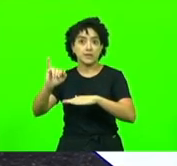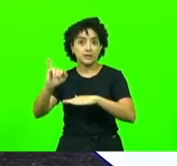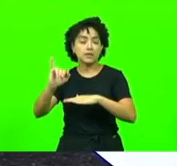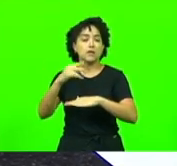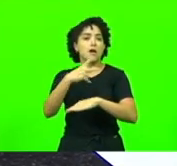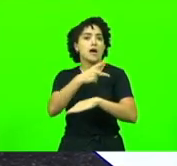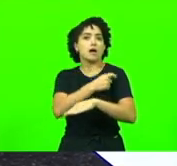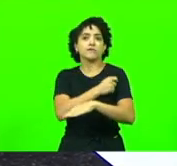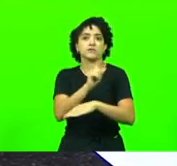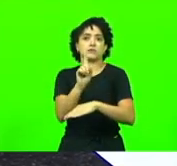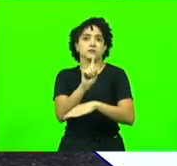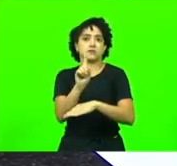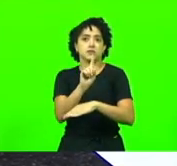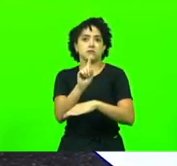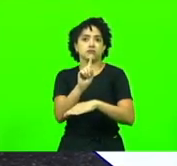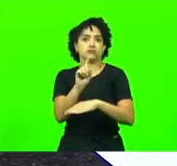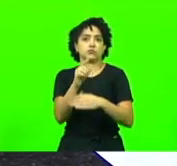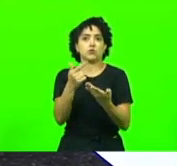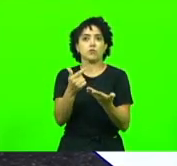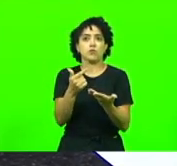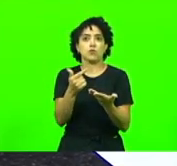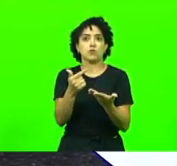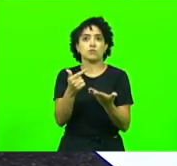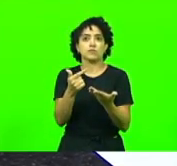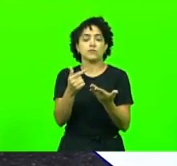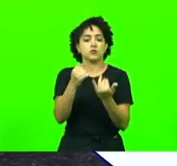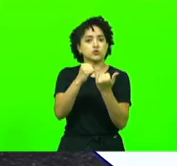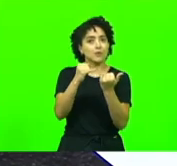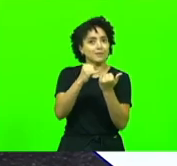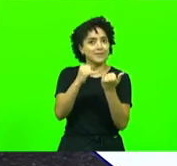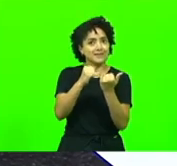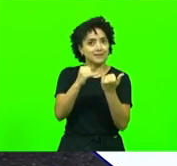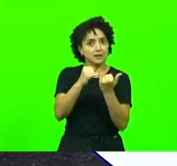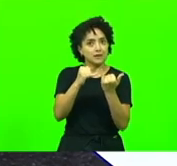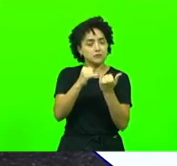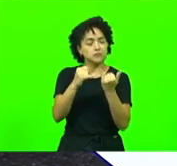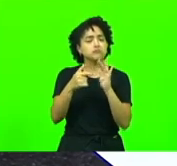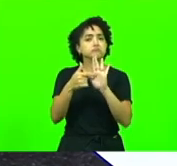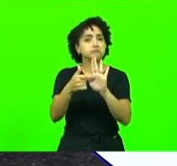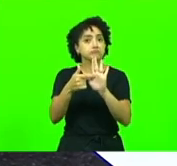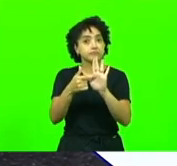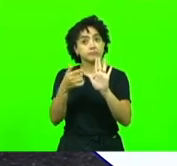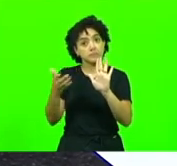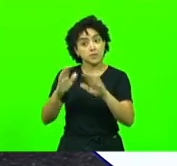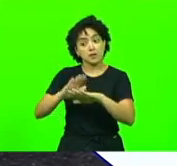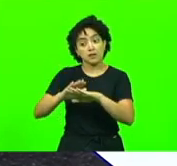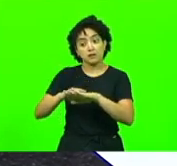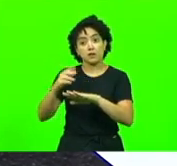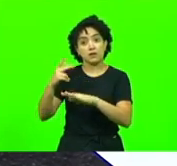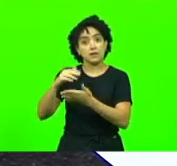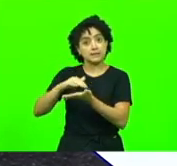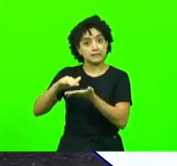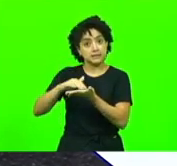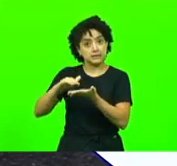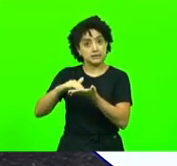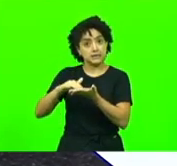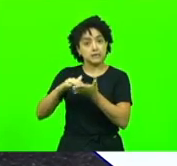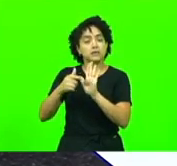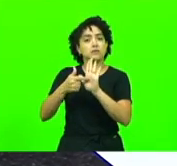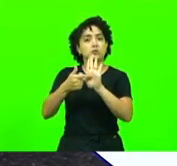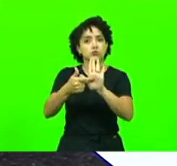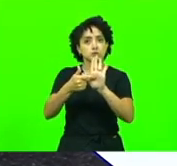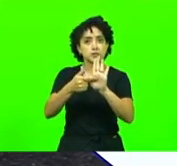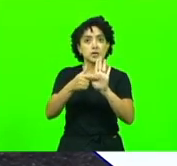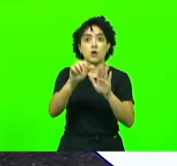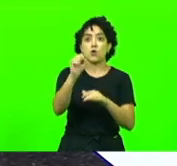no ciclo completo. Nesse momento foi apresentado. Isso foi uma apresentação da Secretaria do Estado da Saúde. 85% das mortes